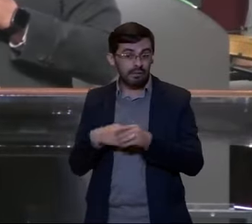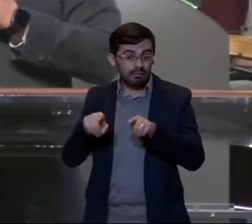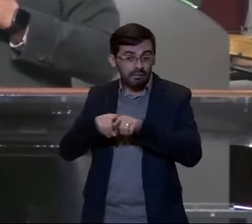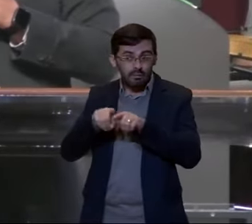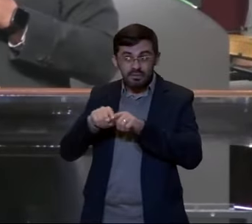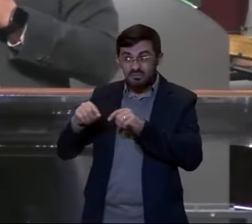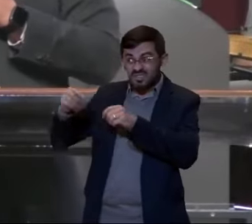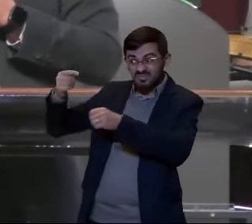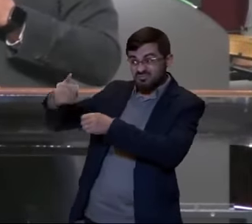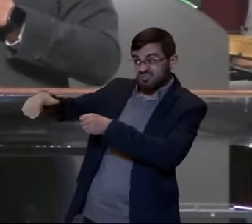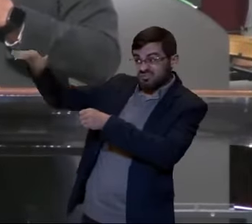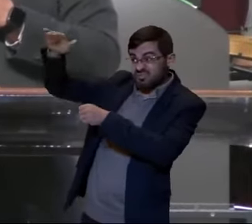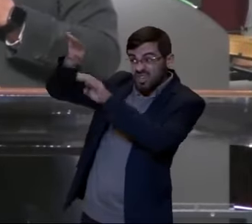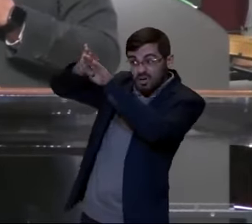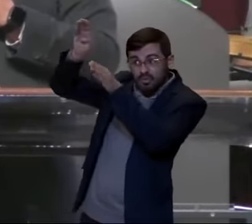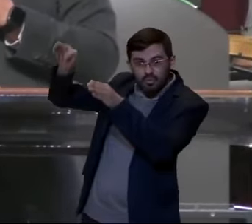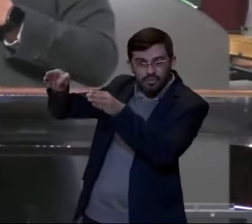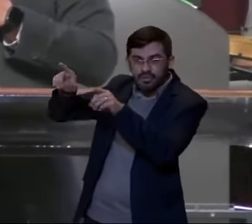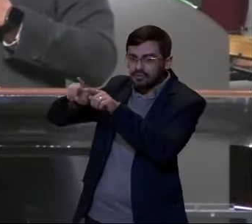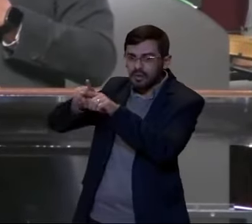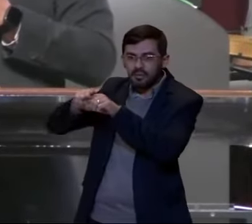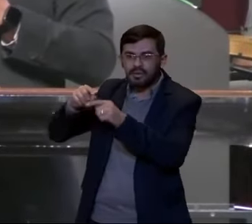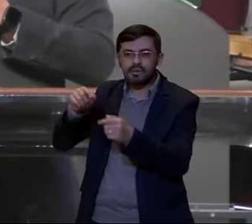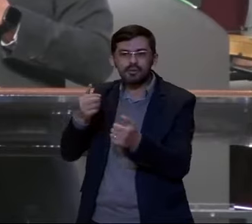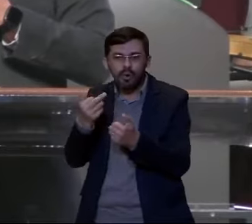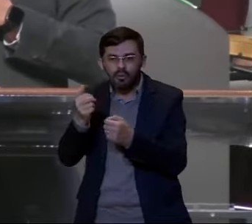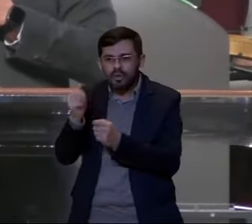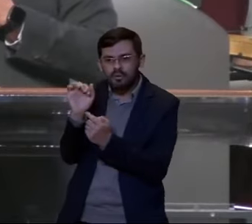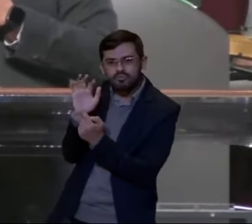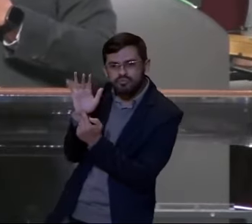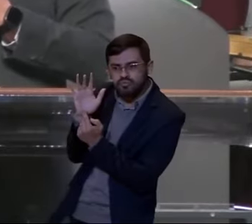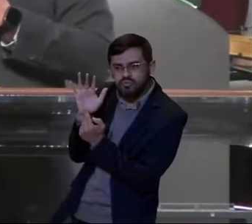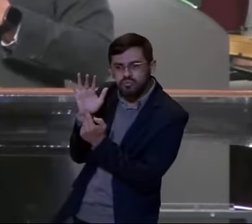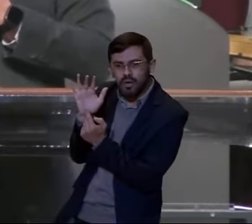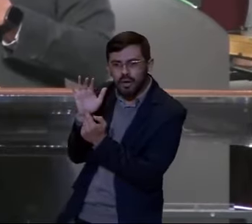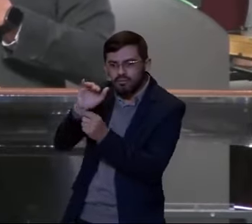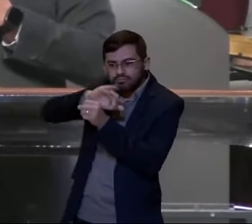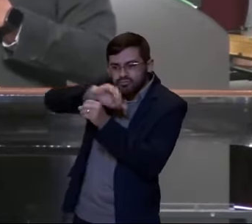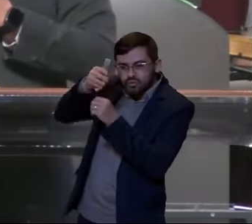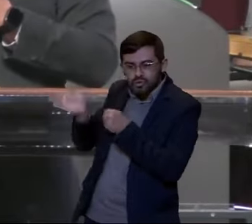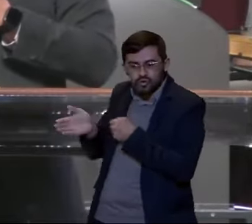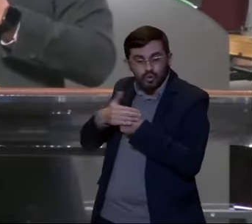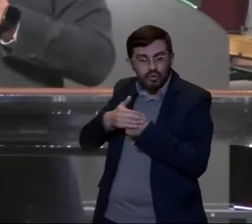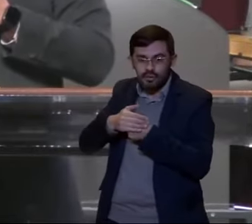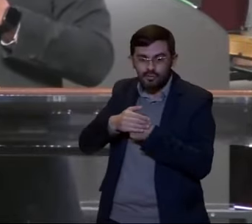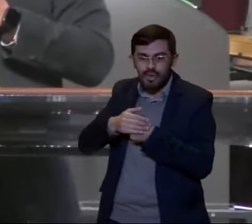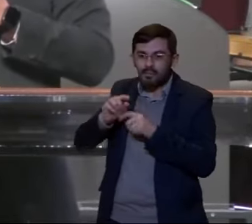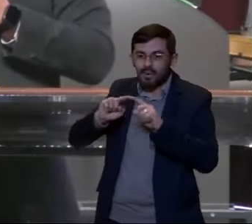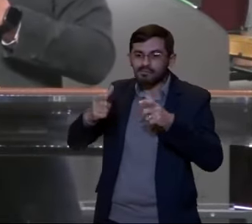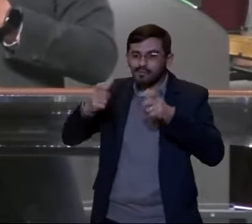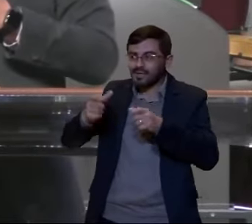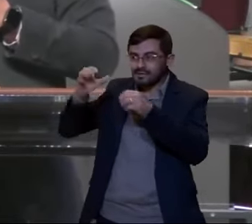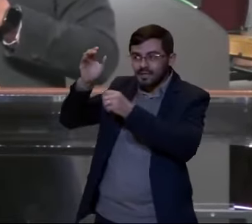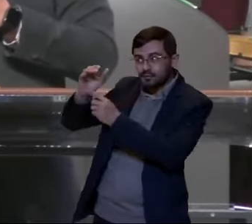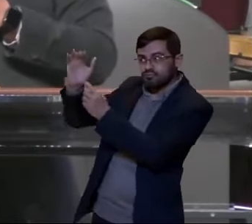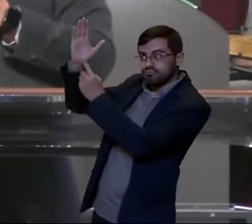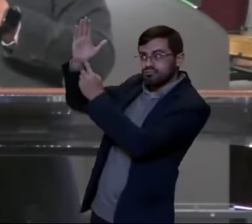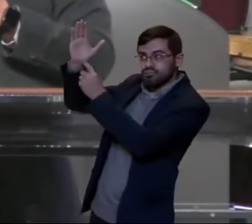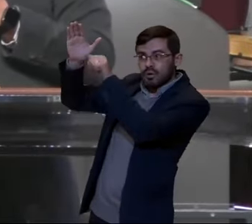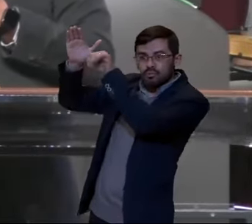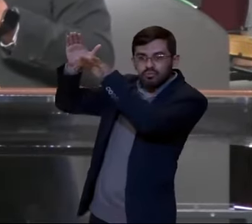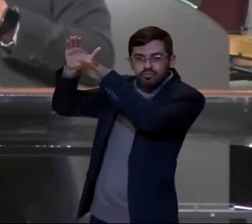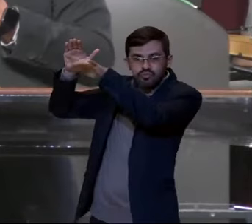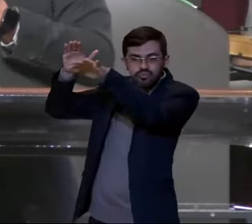monte. Nem se acende uma lamparina para colocá-la debaixo de um cesto, mas no lugar adequado, onde ilumina